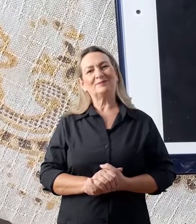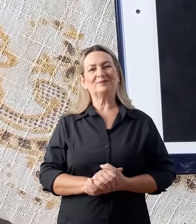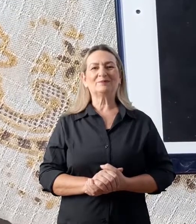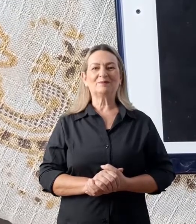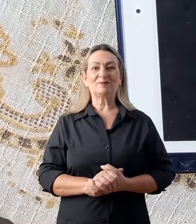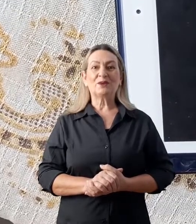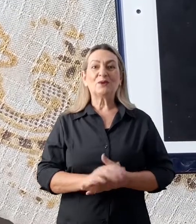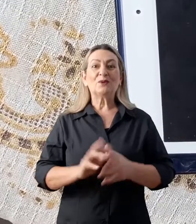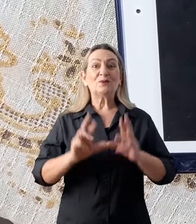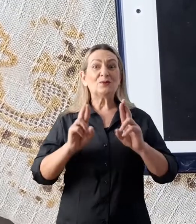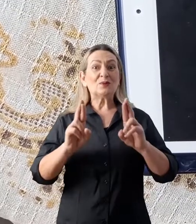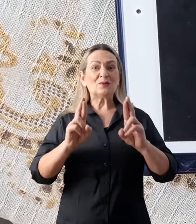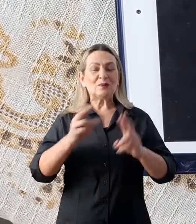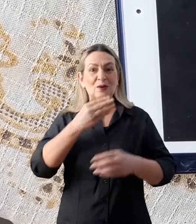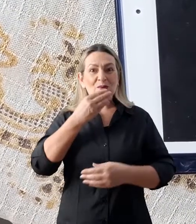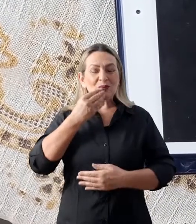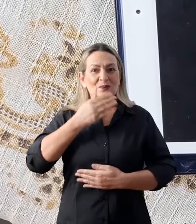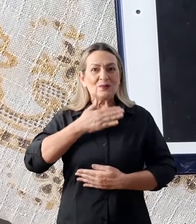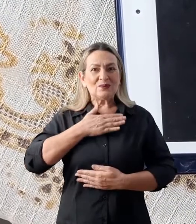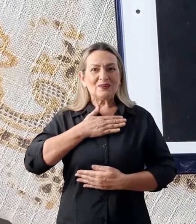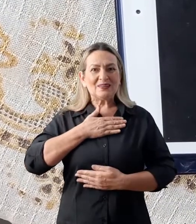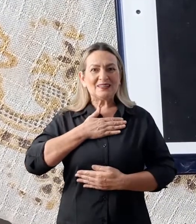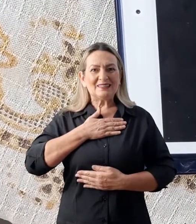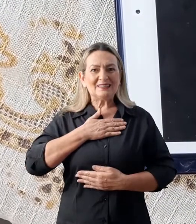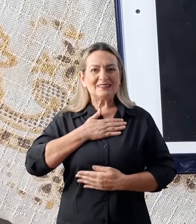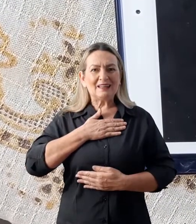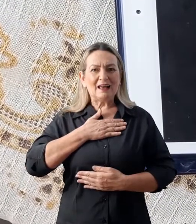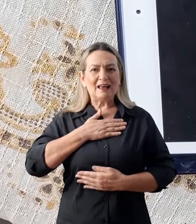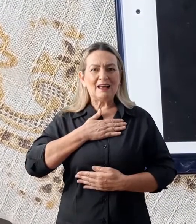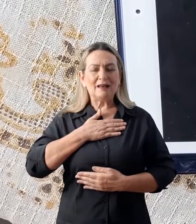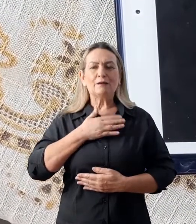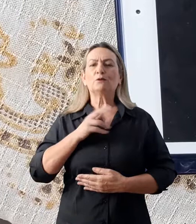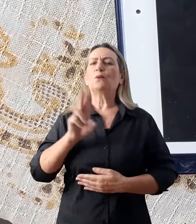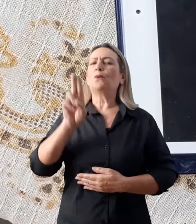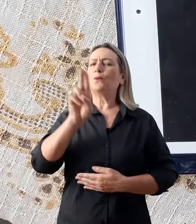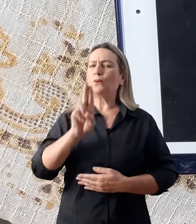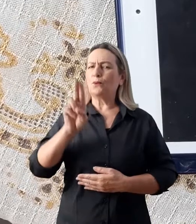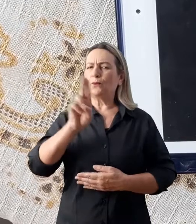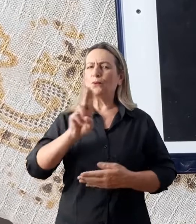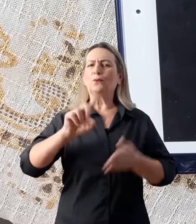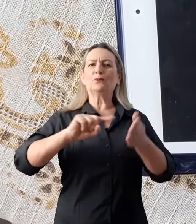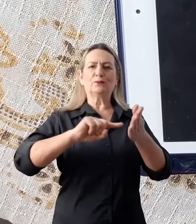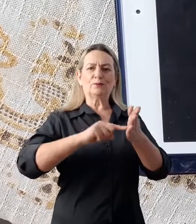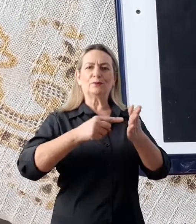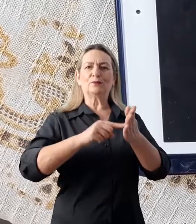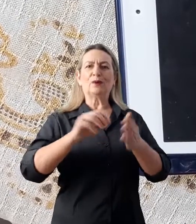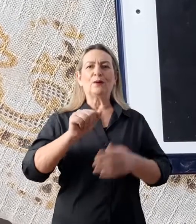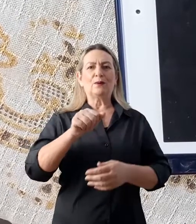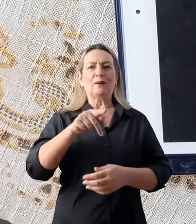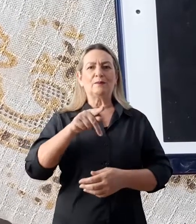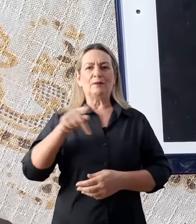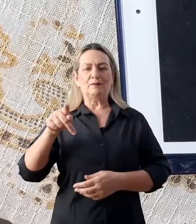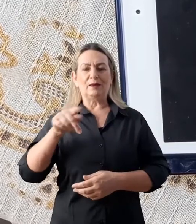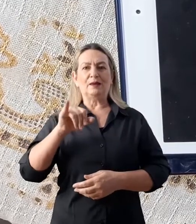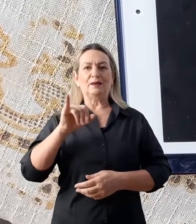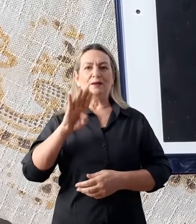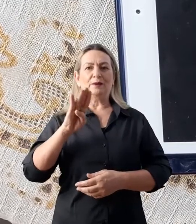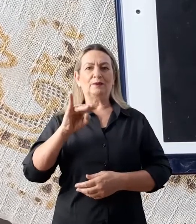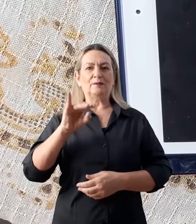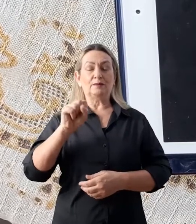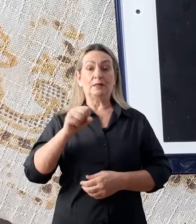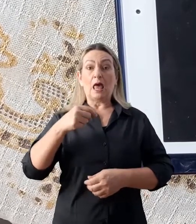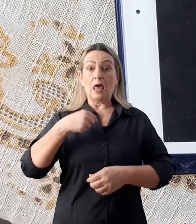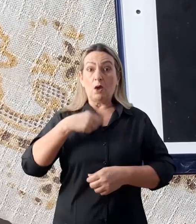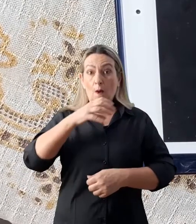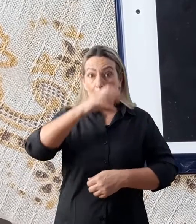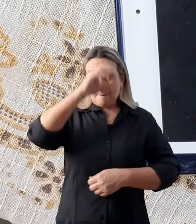E é isso, pessoal. Espero que tenham gostado. Utilizem muito esse aplicativo do Ibis Paint, ele é muito legal. Eu aprendi a